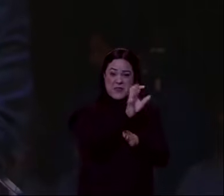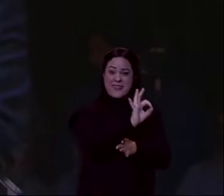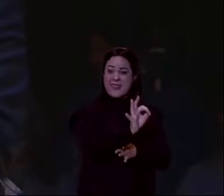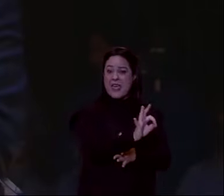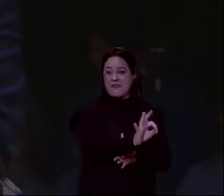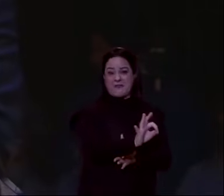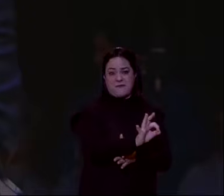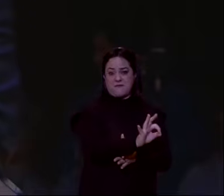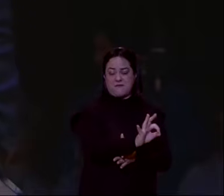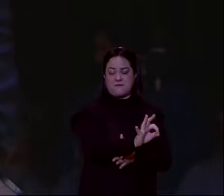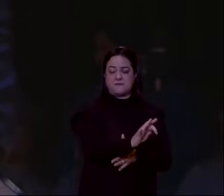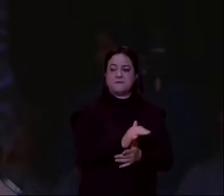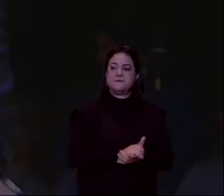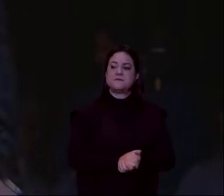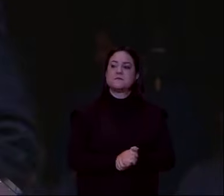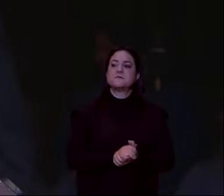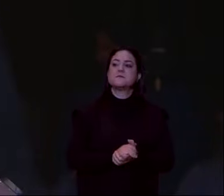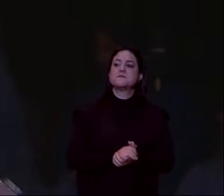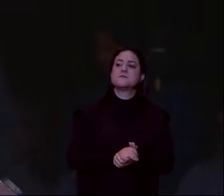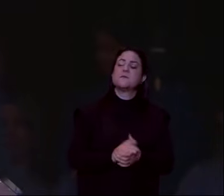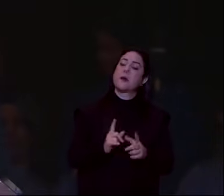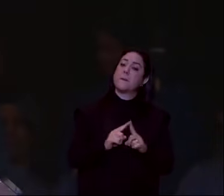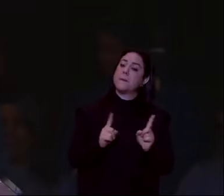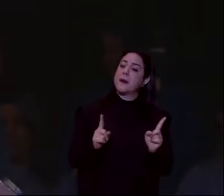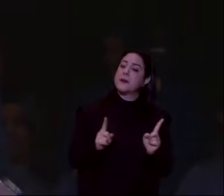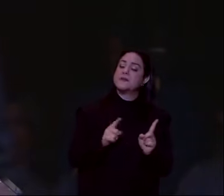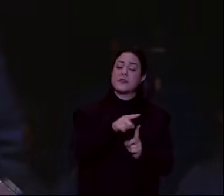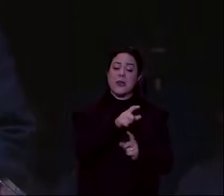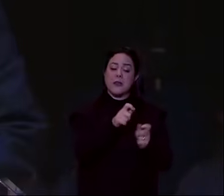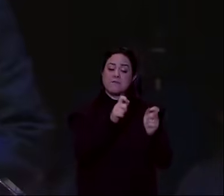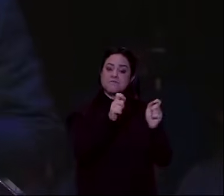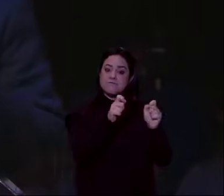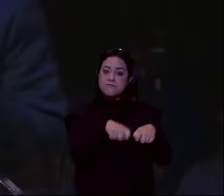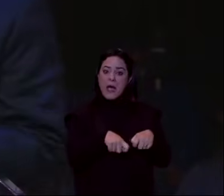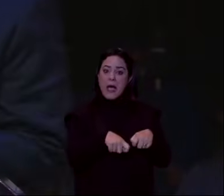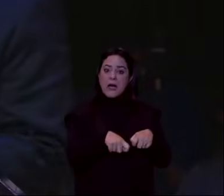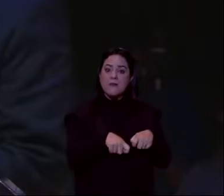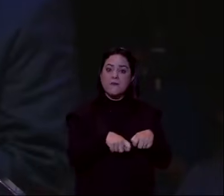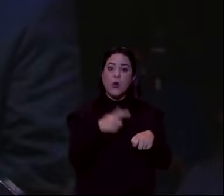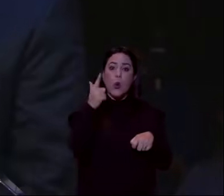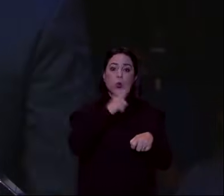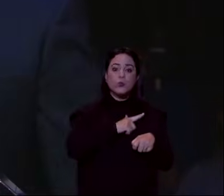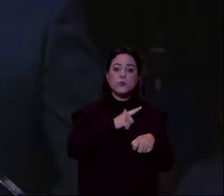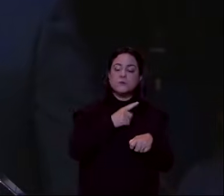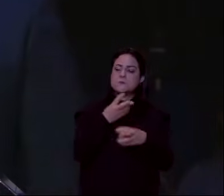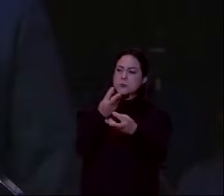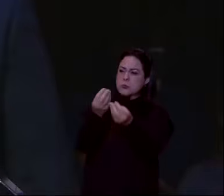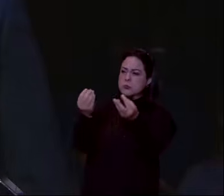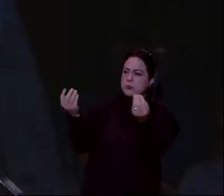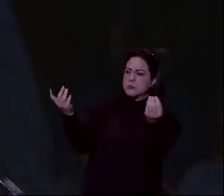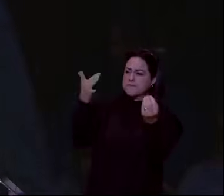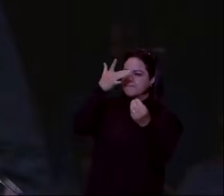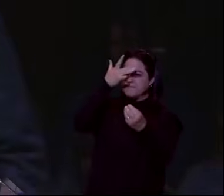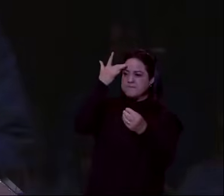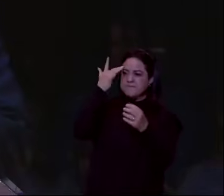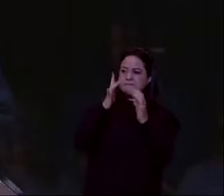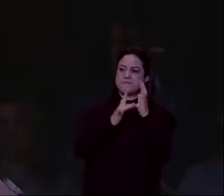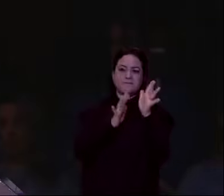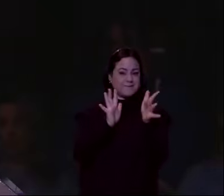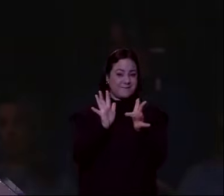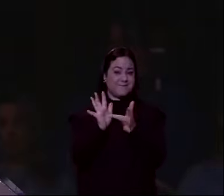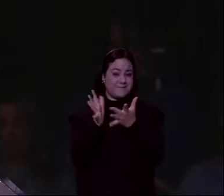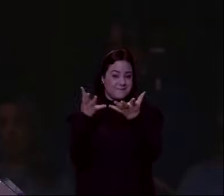absolutamente nada disso. No entanto, ela era capaz de ganhar multidões para Cristo e de